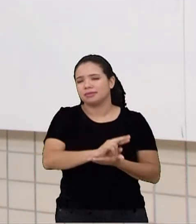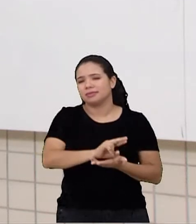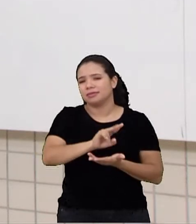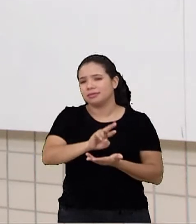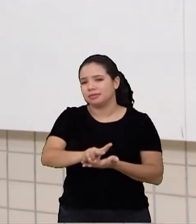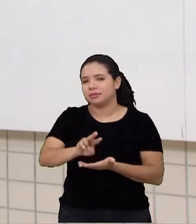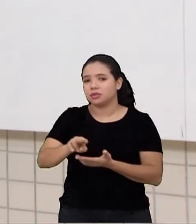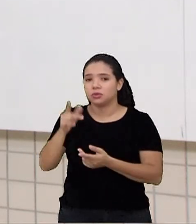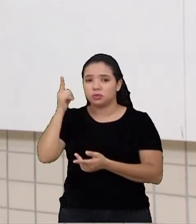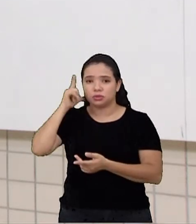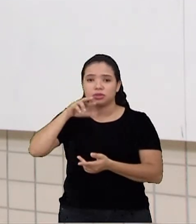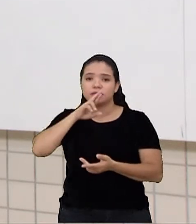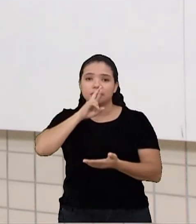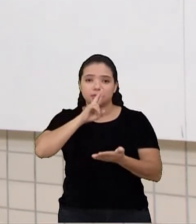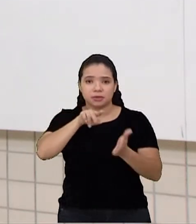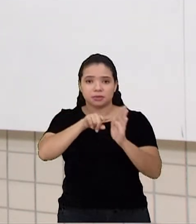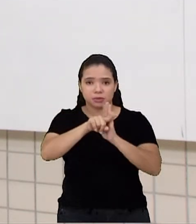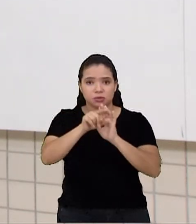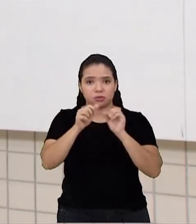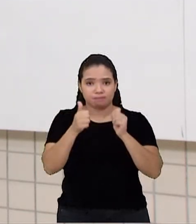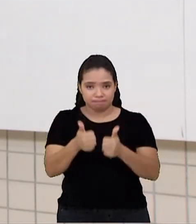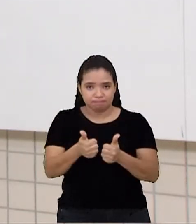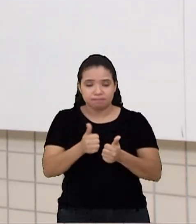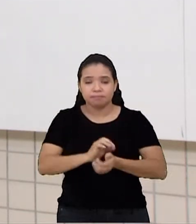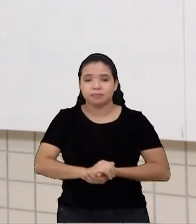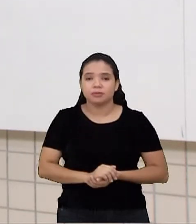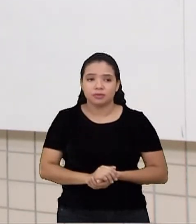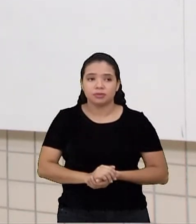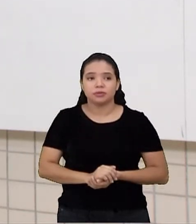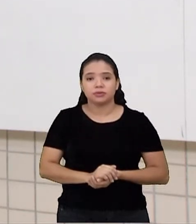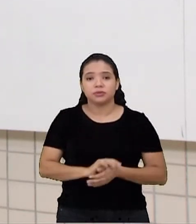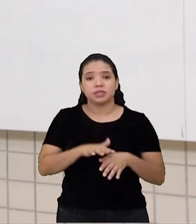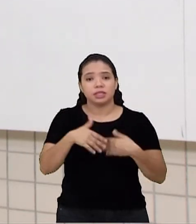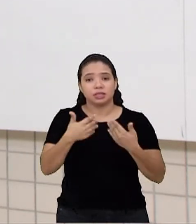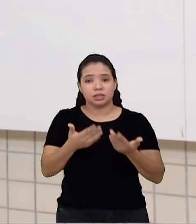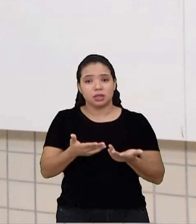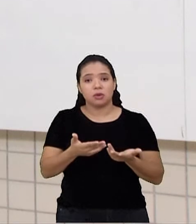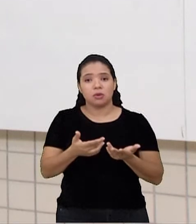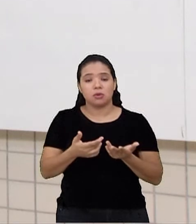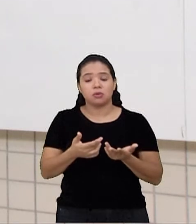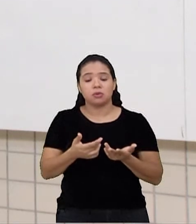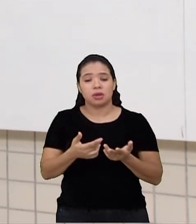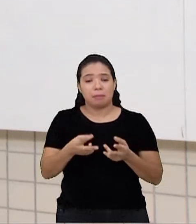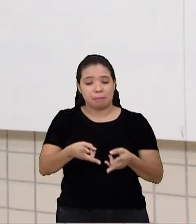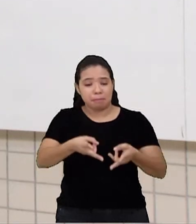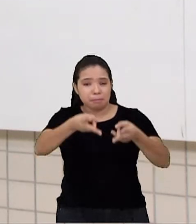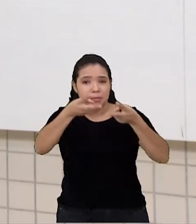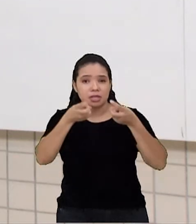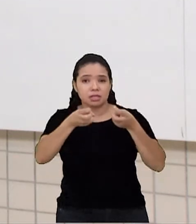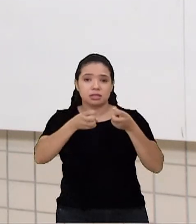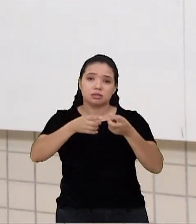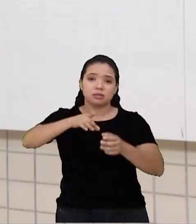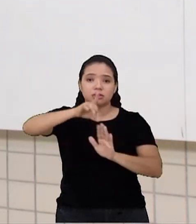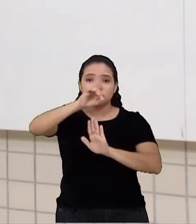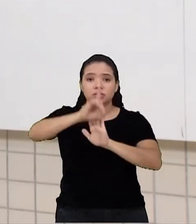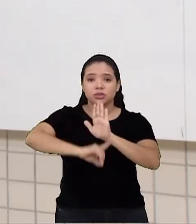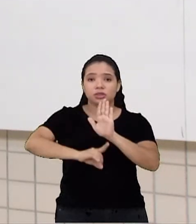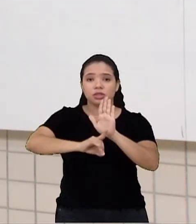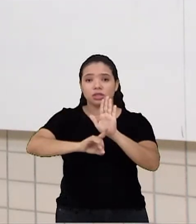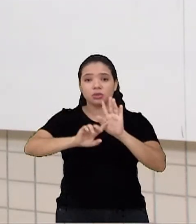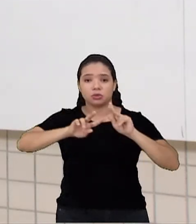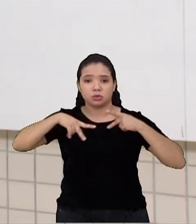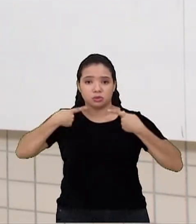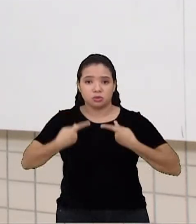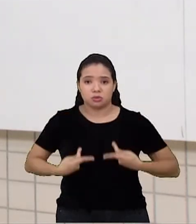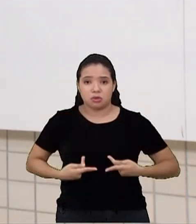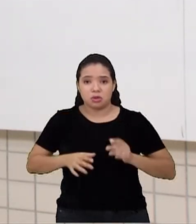essa questão. Então, fica evidente, né, pessoal, que os direitos humanos ainda não são